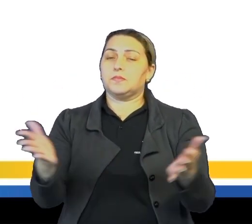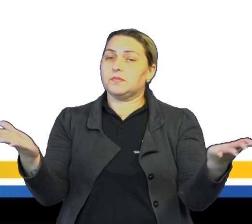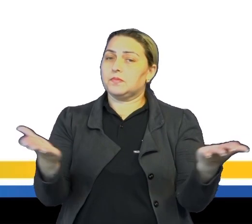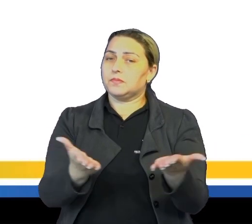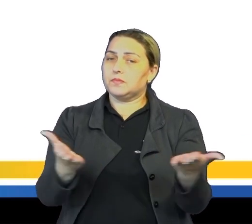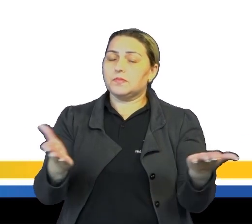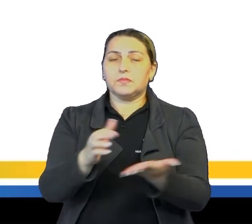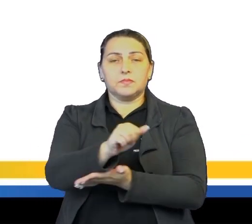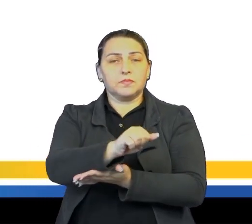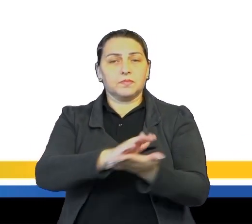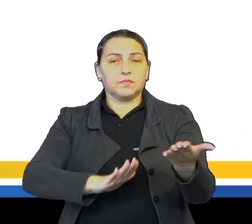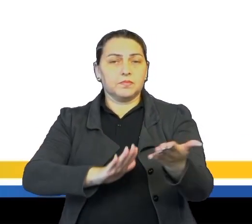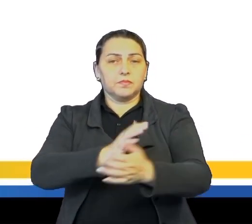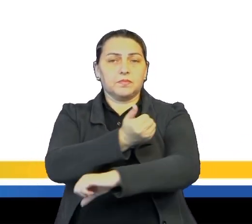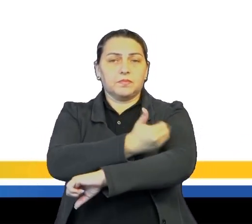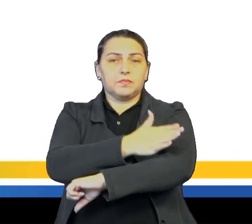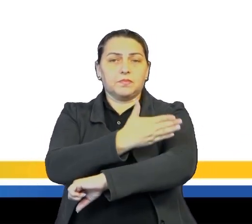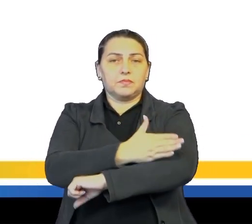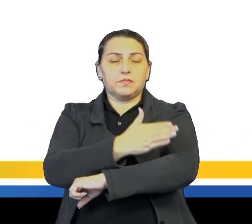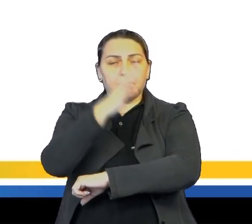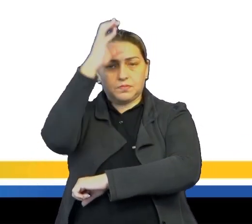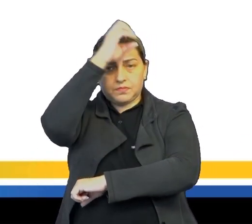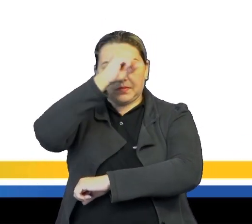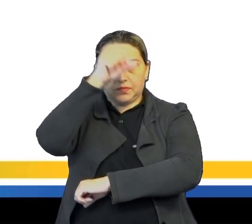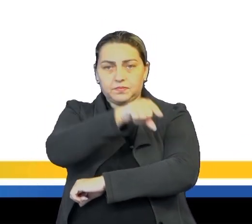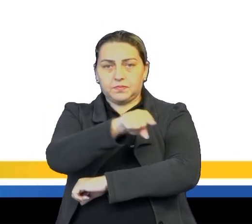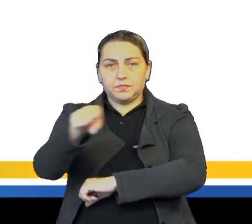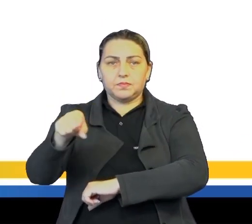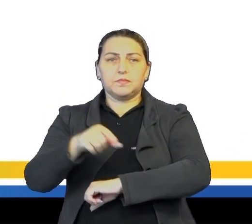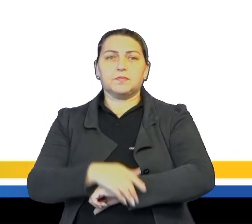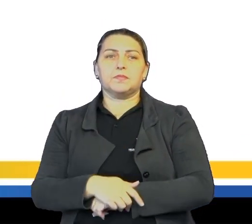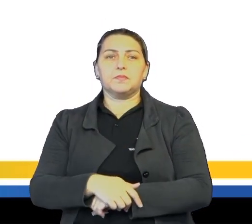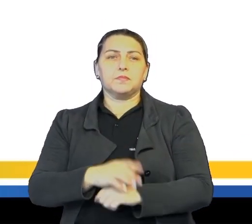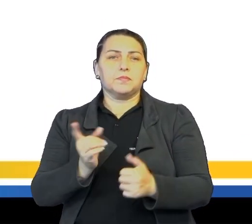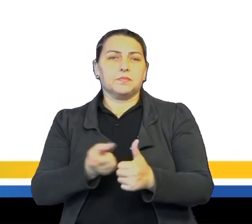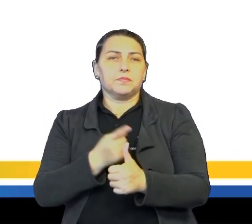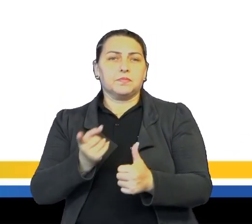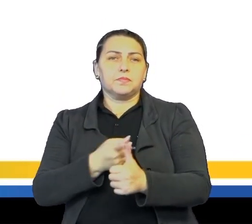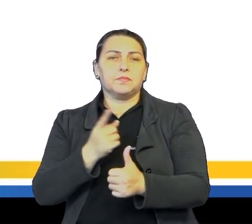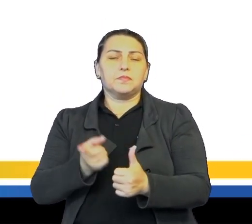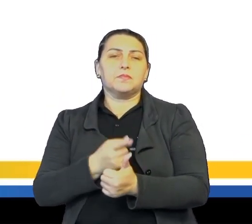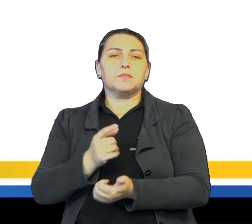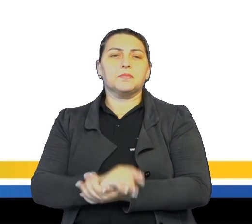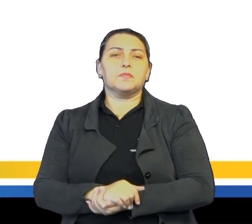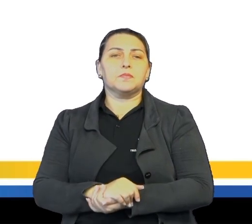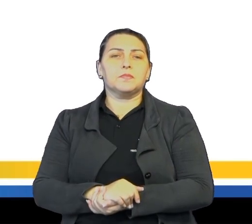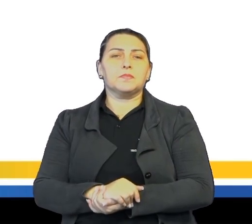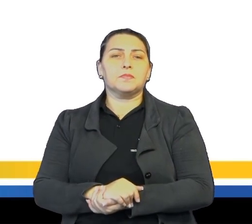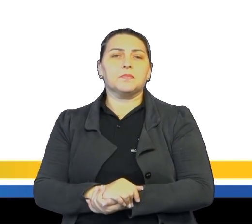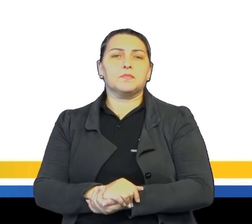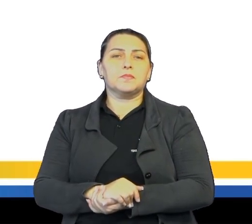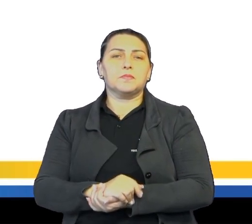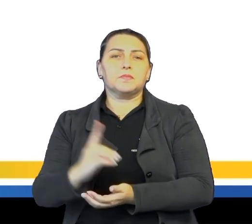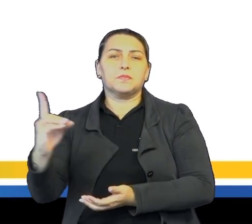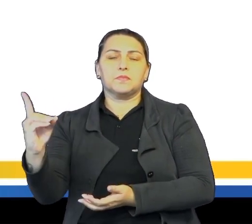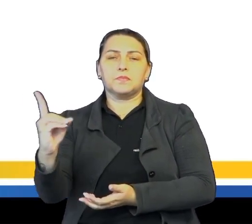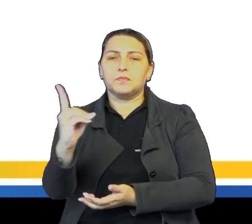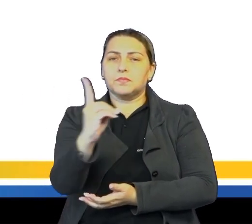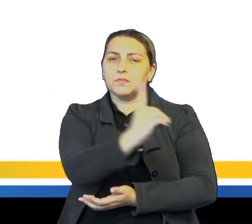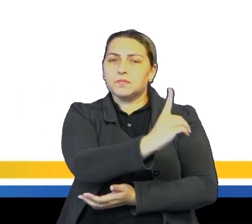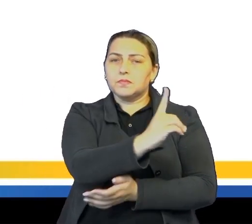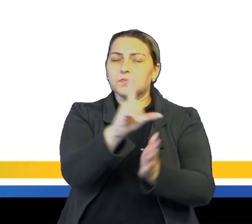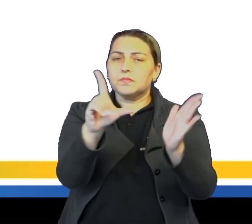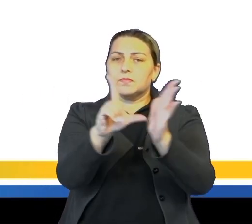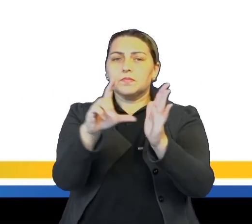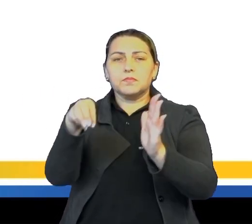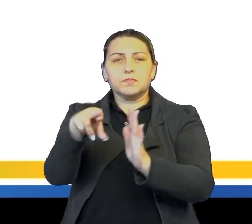agora vamos colocar em prática com o exercício primeira questão ao passar em frente de uma